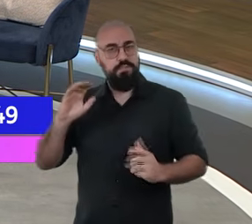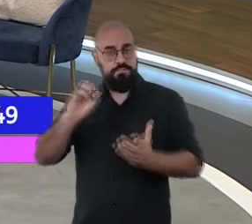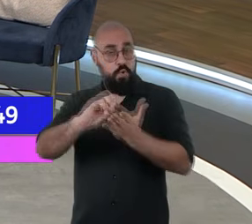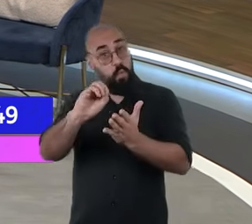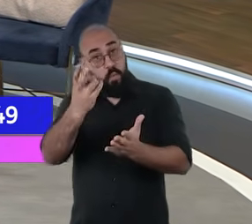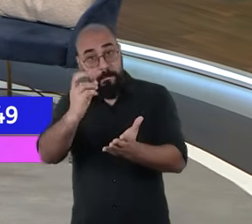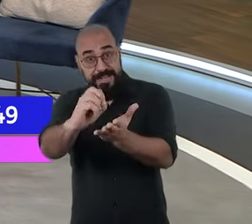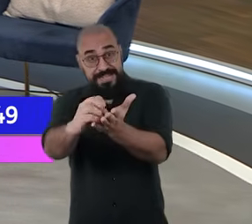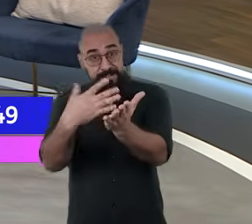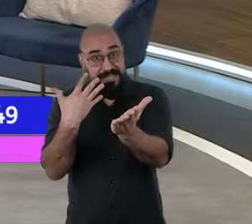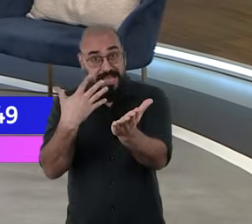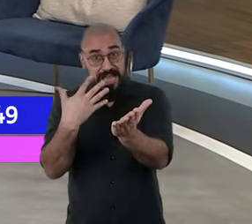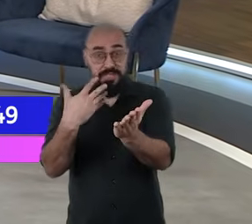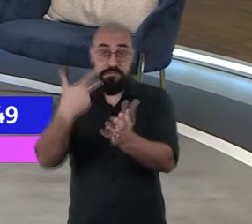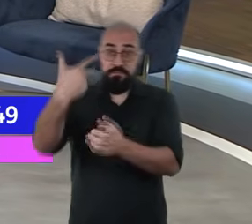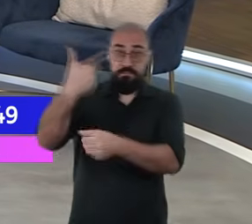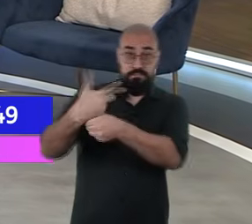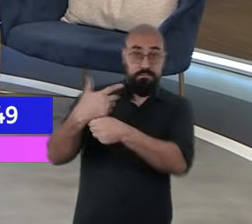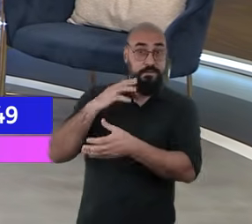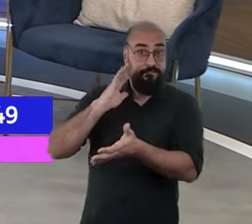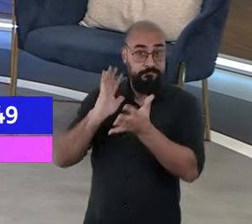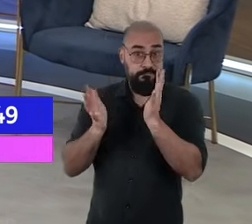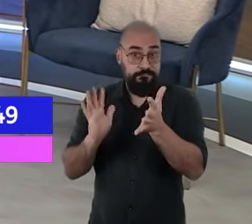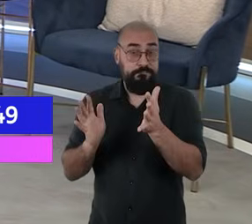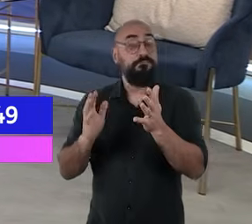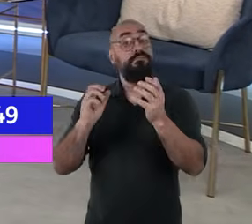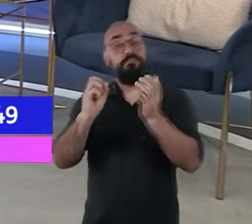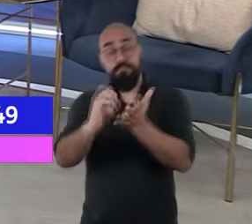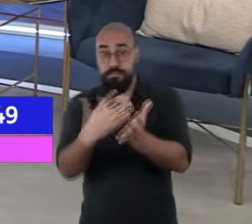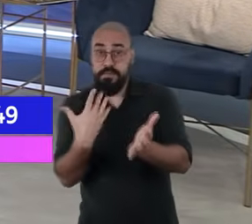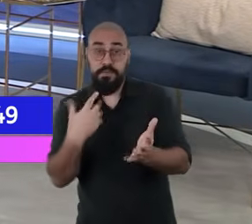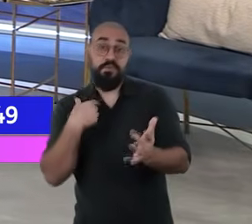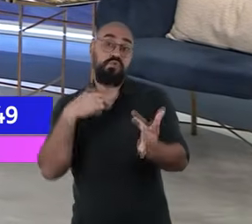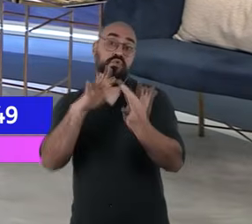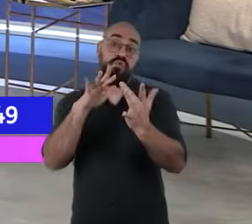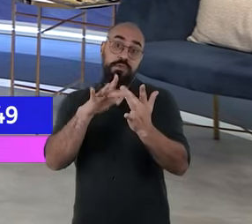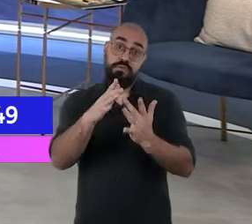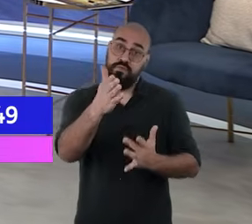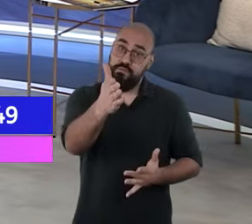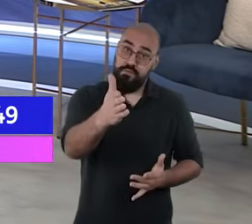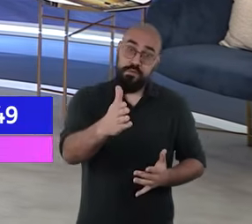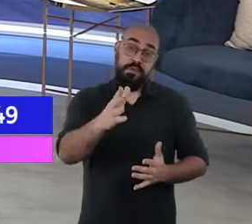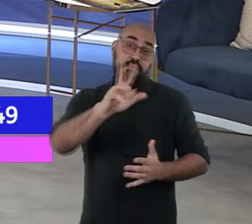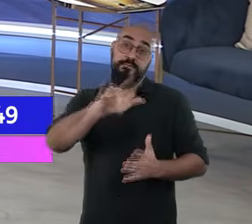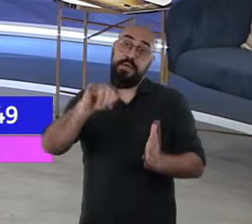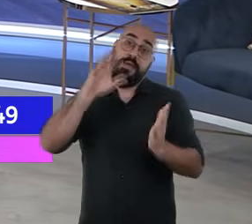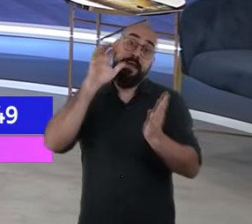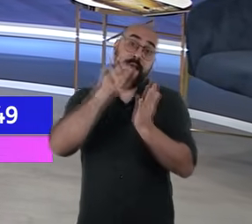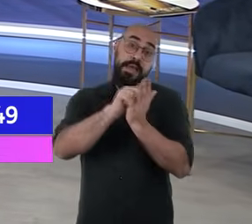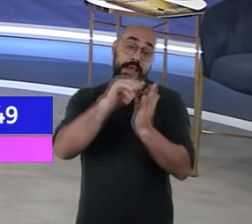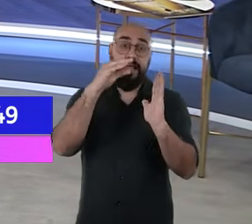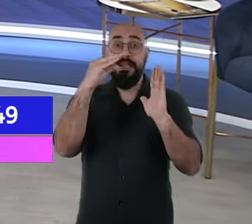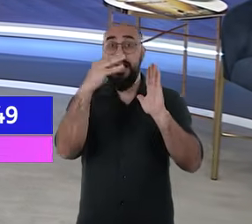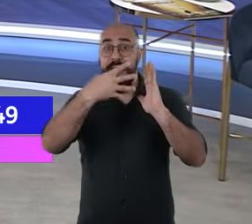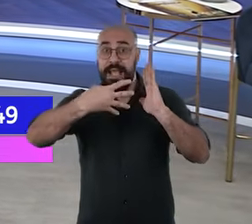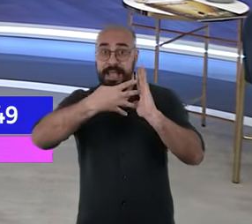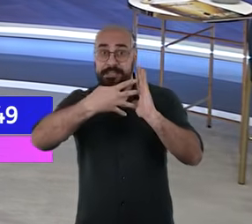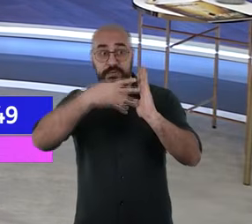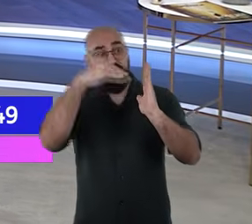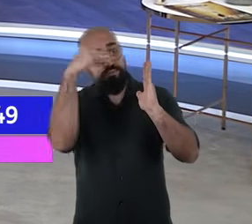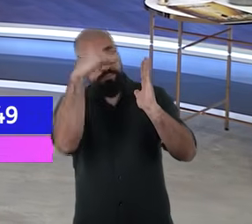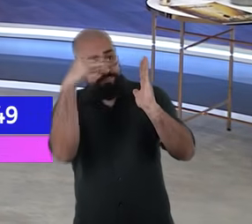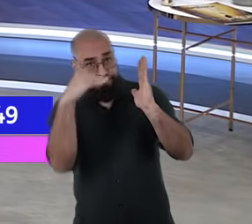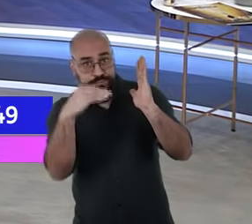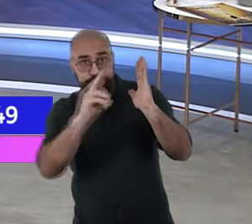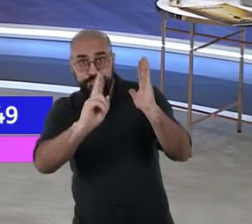4449. É só mandar uma mensagem para nós que vamos entrar em contato contigo e você então vai fazer um pequeno cadastro e vai então